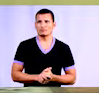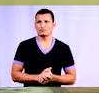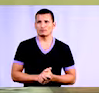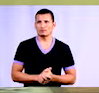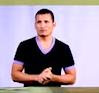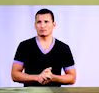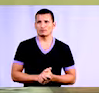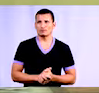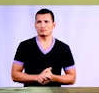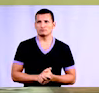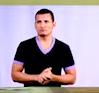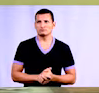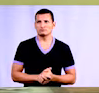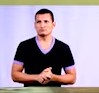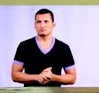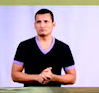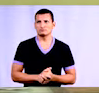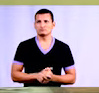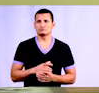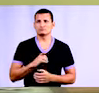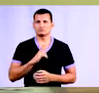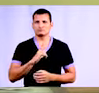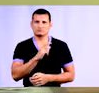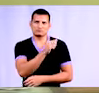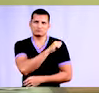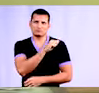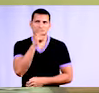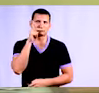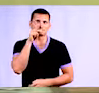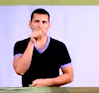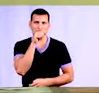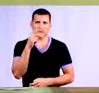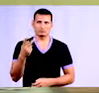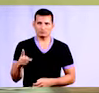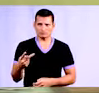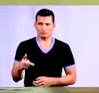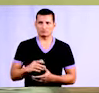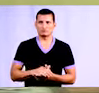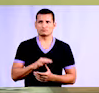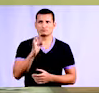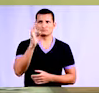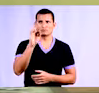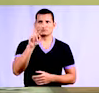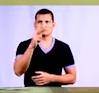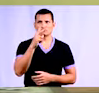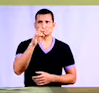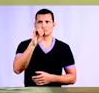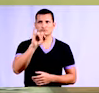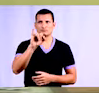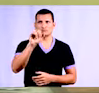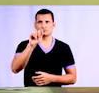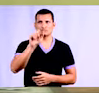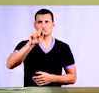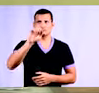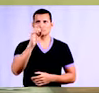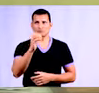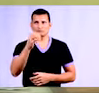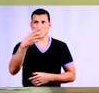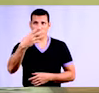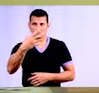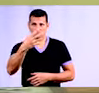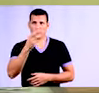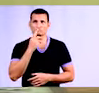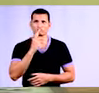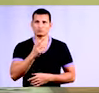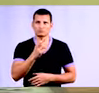temos primeiro um aluno aqui de Porto Velho. Certo. Tá certo, que é o Tiago Galdino. Tiago Galdino. Isso, a questão 4 ele respondeu o seguinte: